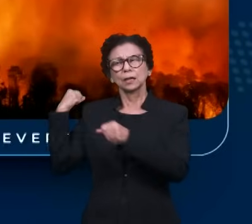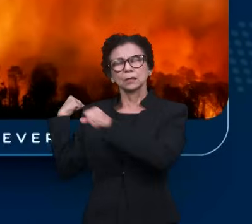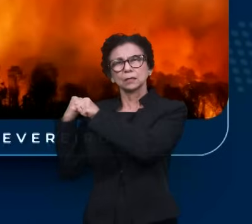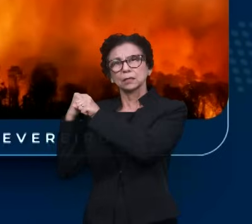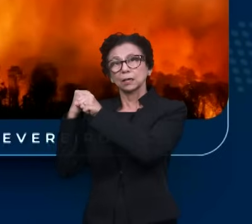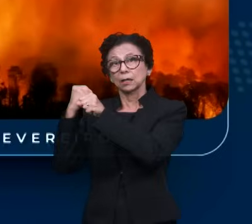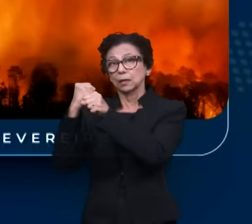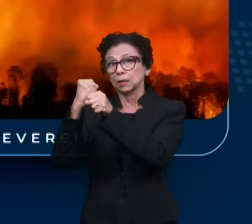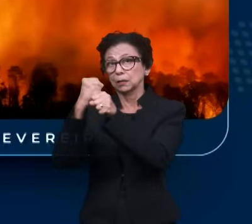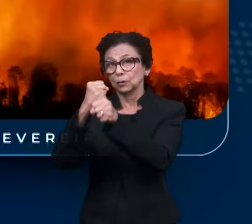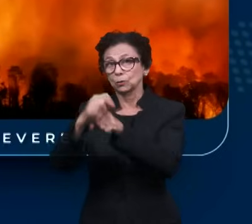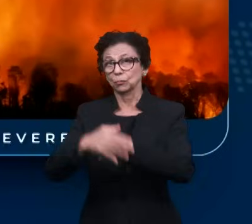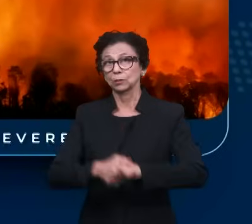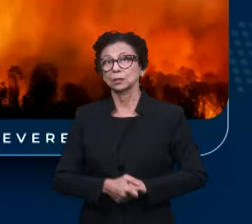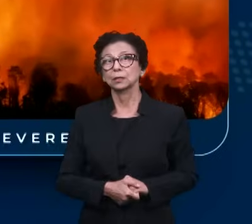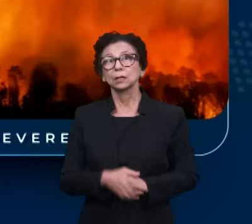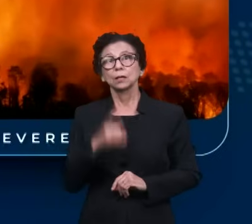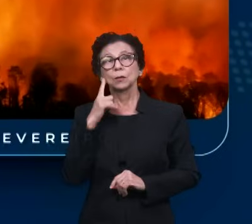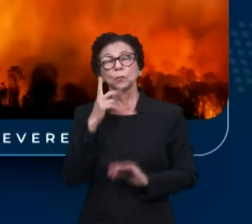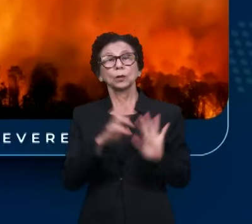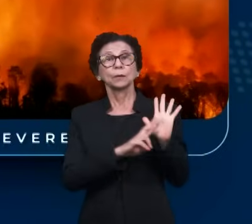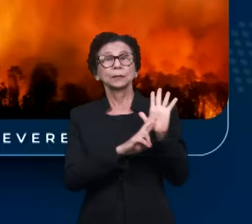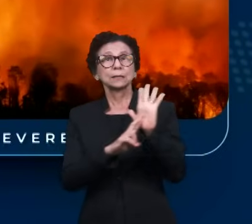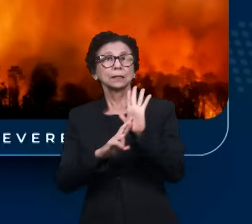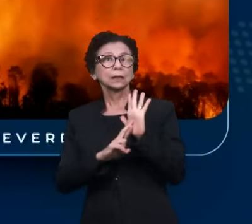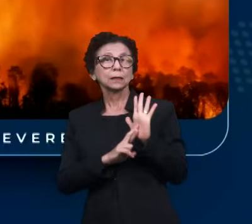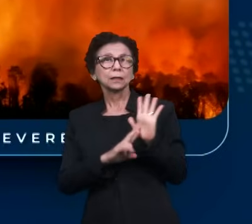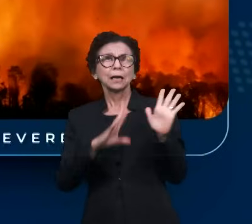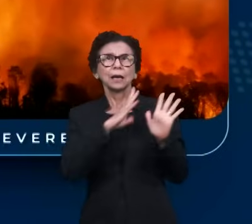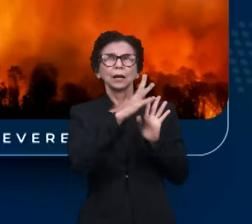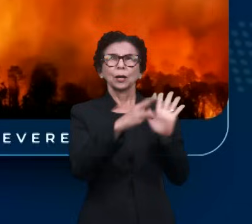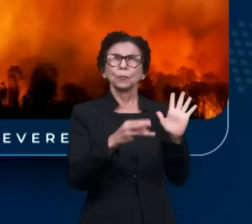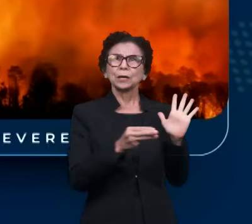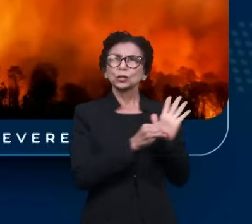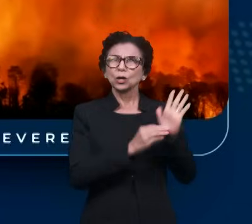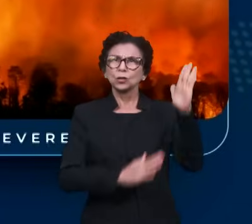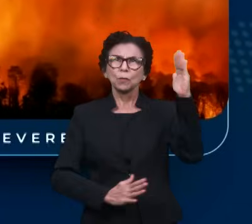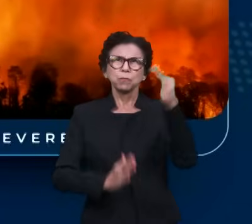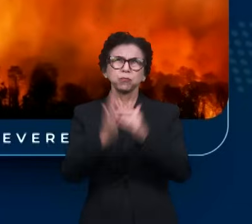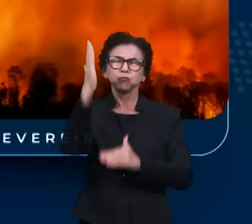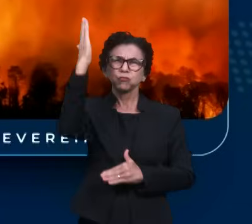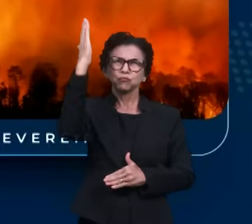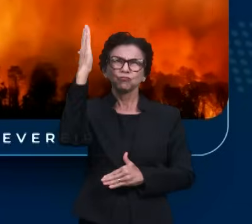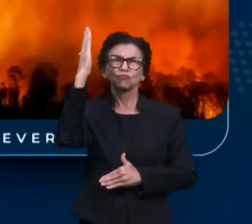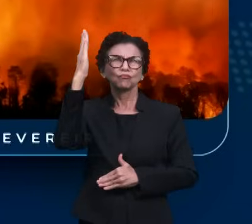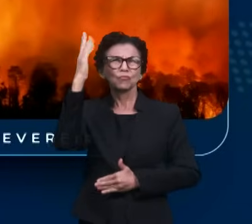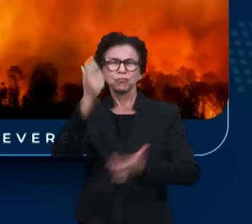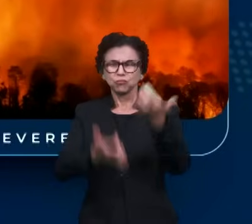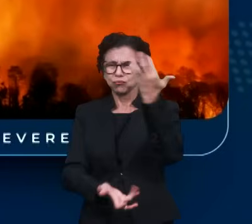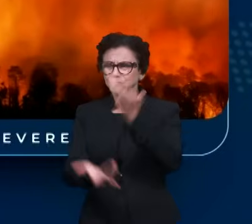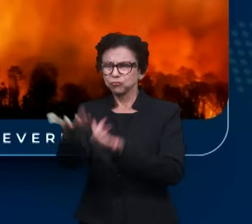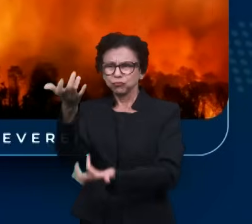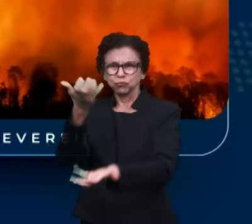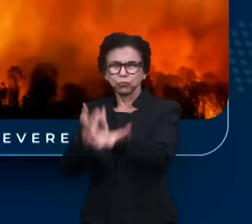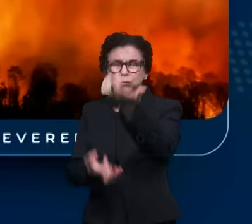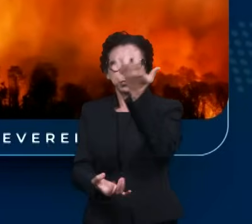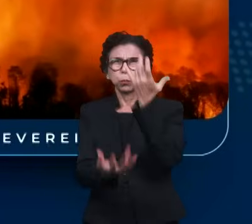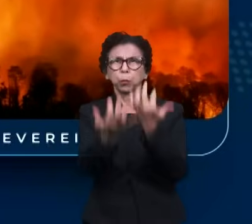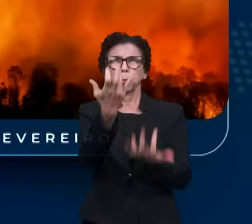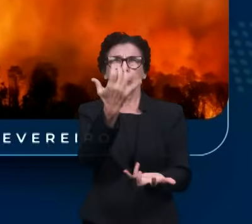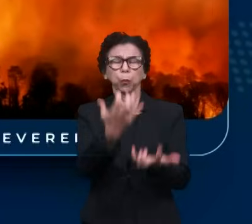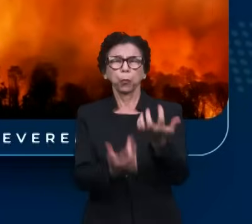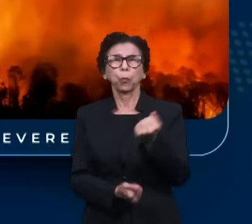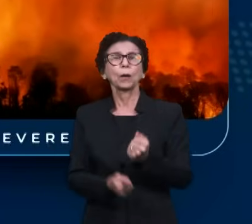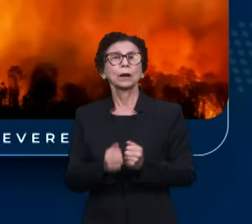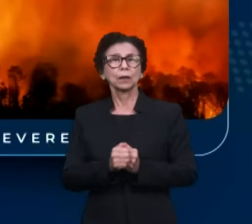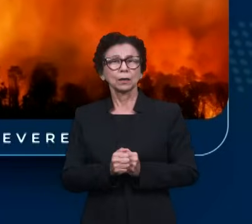temos representantes deles aqui. A Amazônia bate recorde de focos de incêndio, reportagens de setembro e